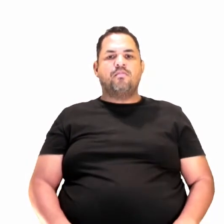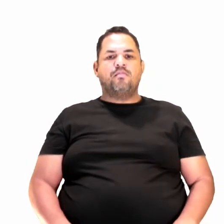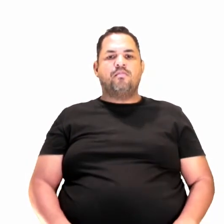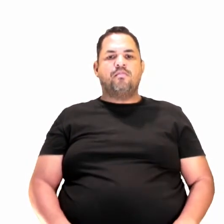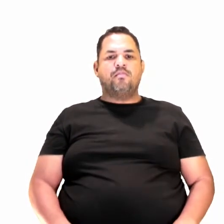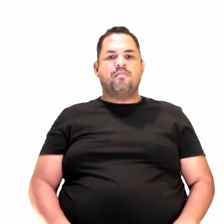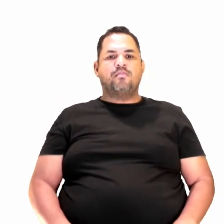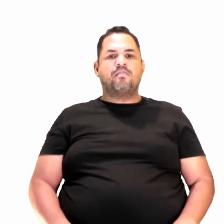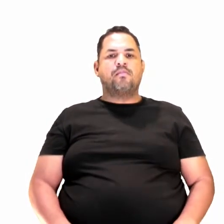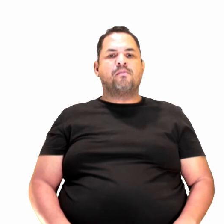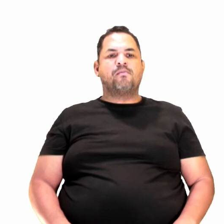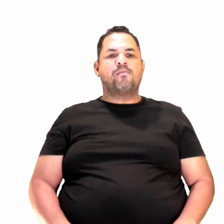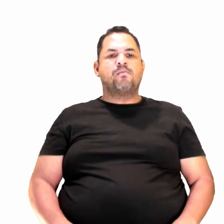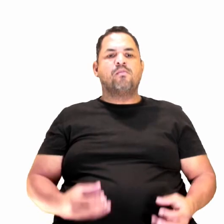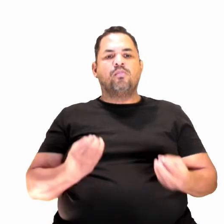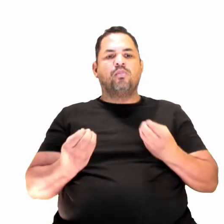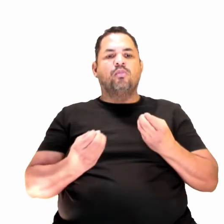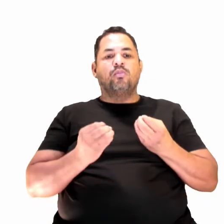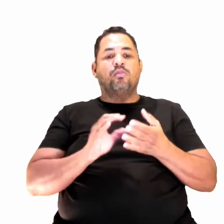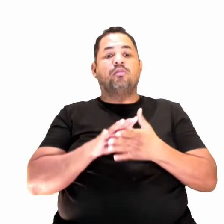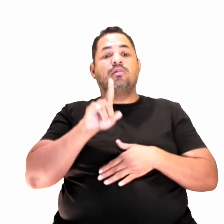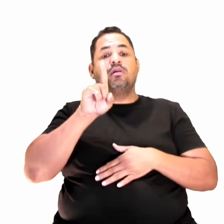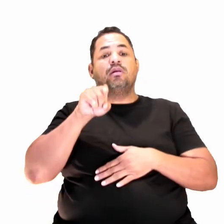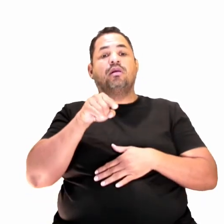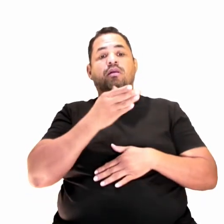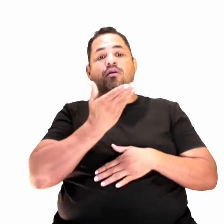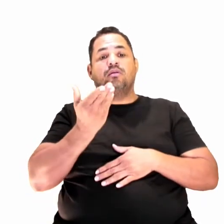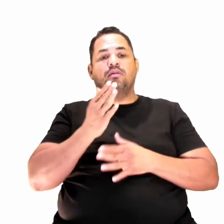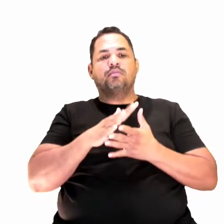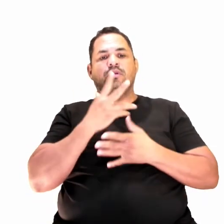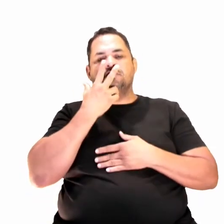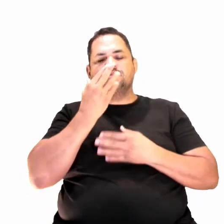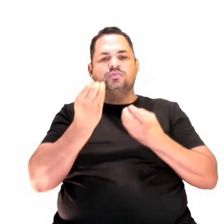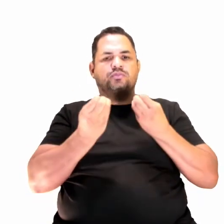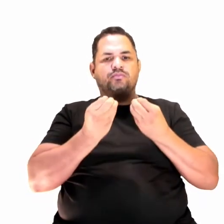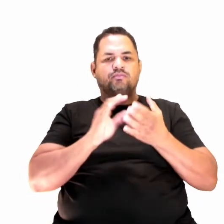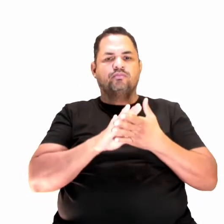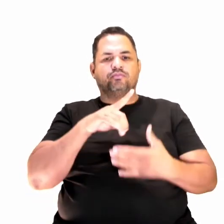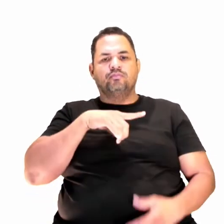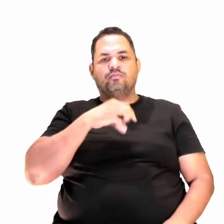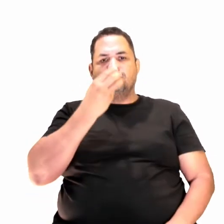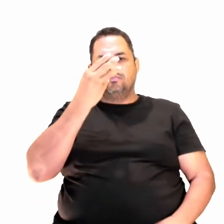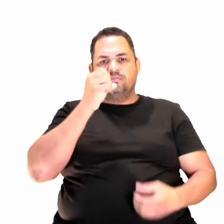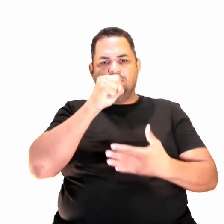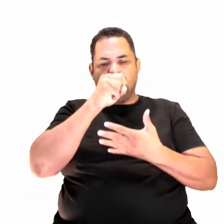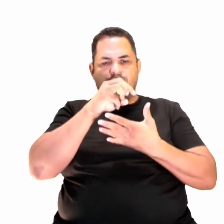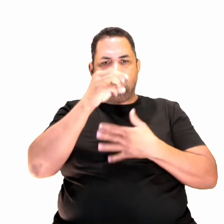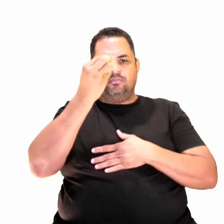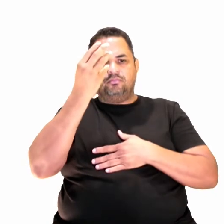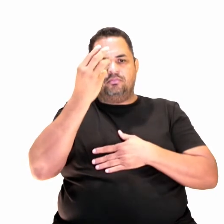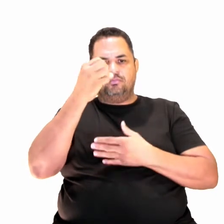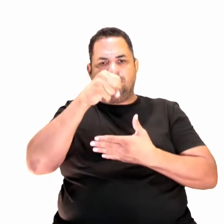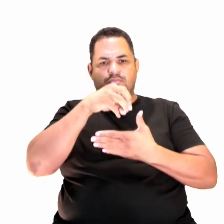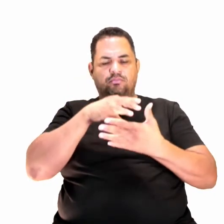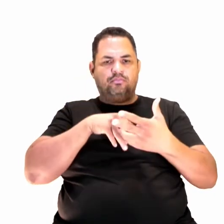people's beauty, ou seja, descrever a beleza das pessoas. Para descrever a beleza das